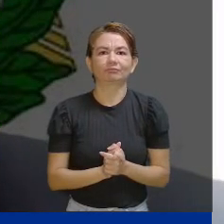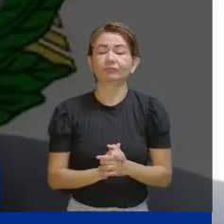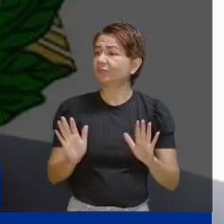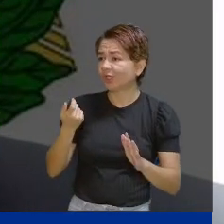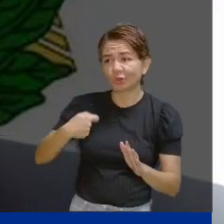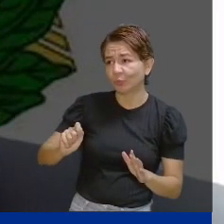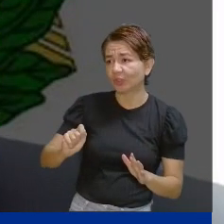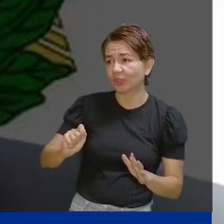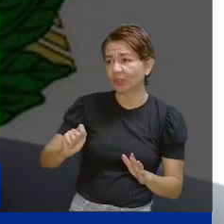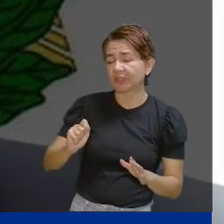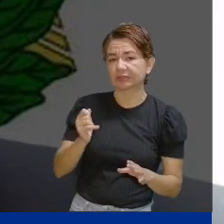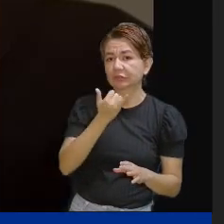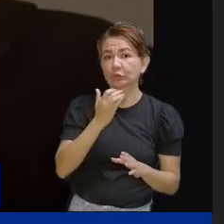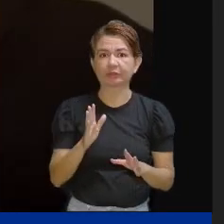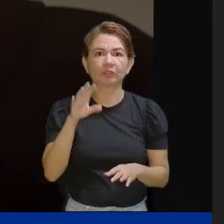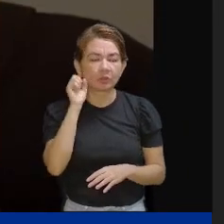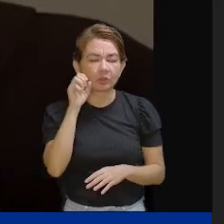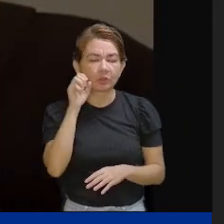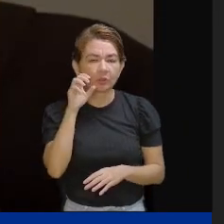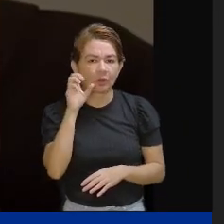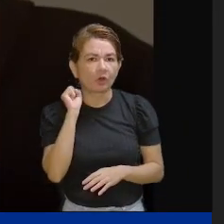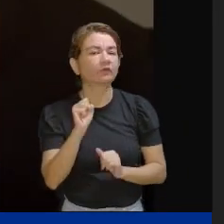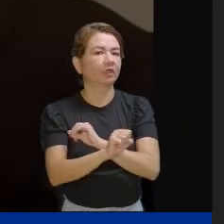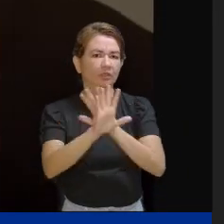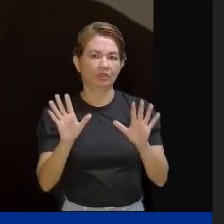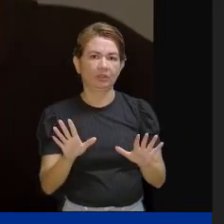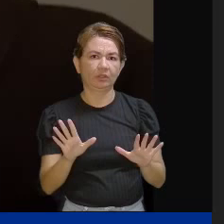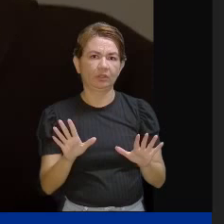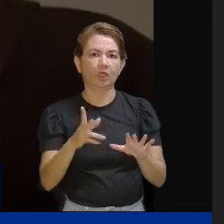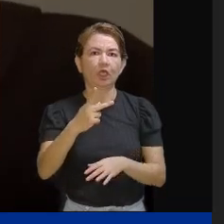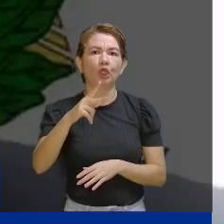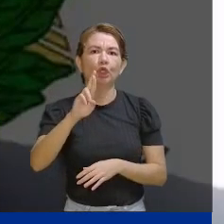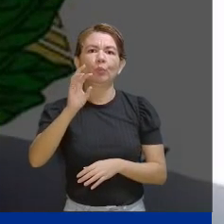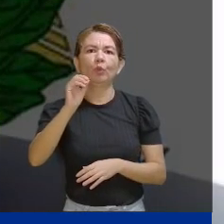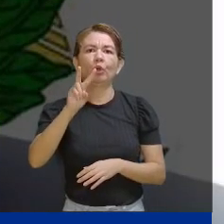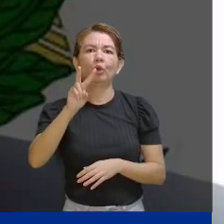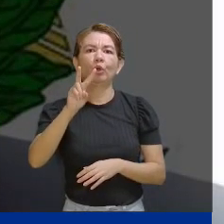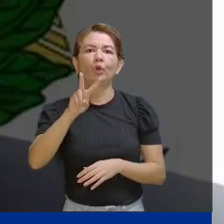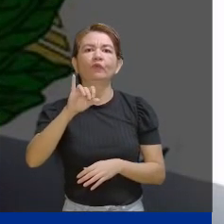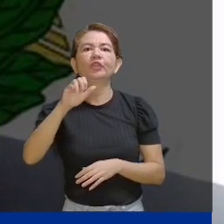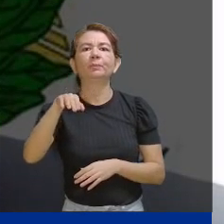não. Mas eu ouvi claramente provimento. É por